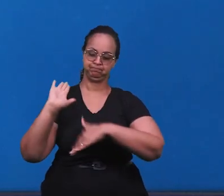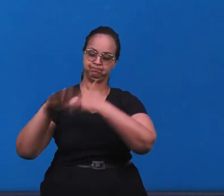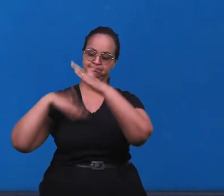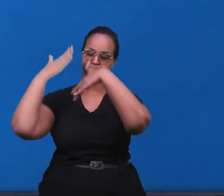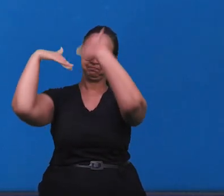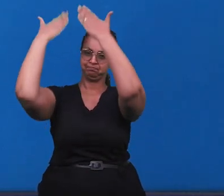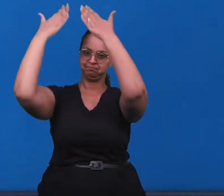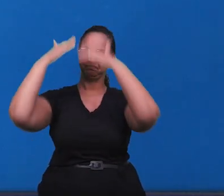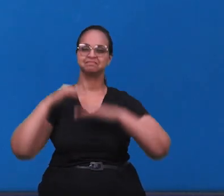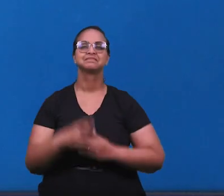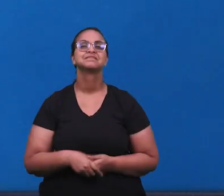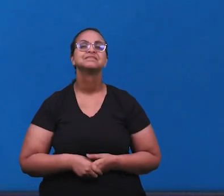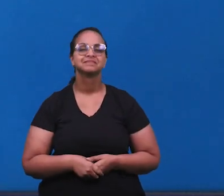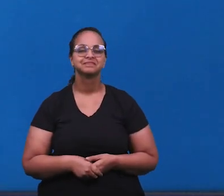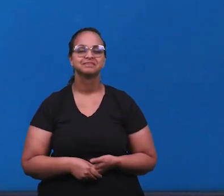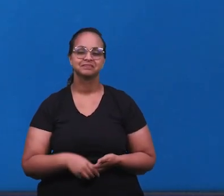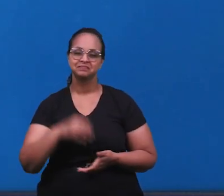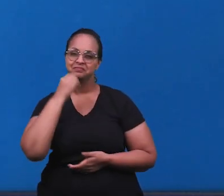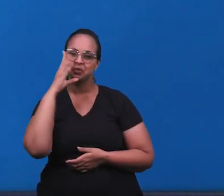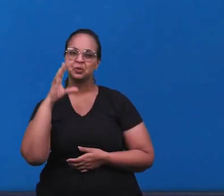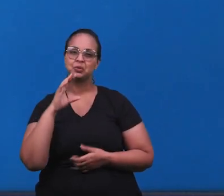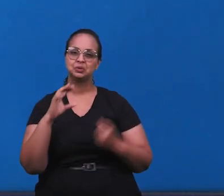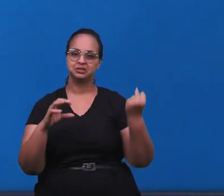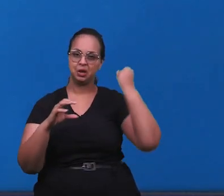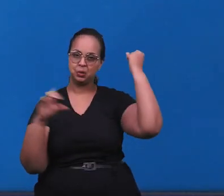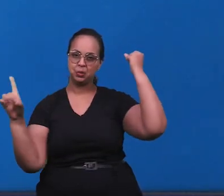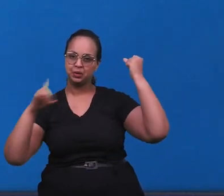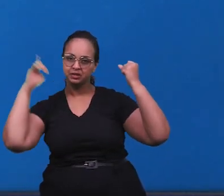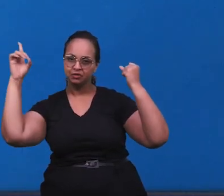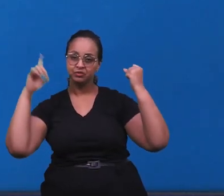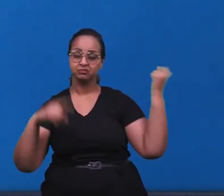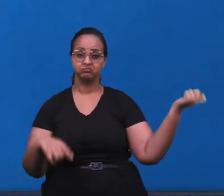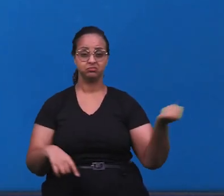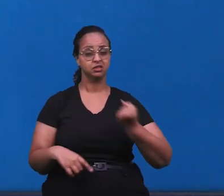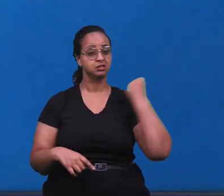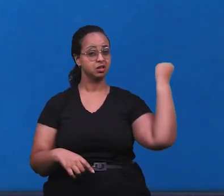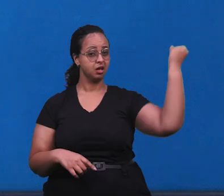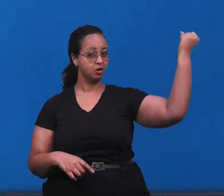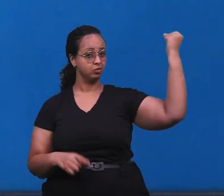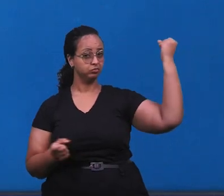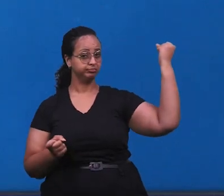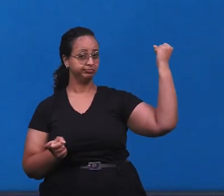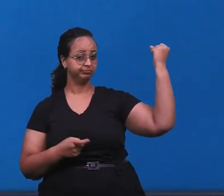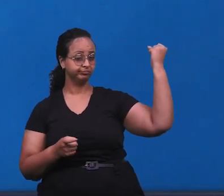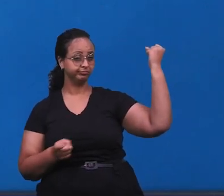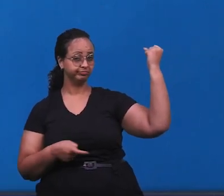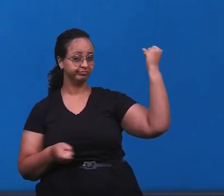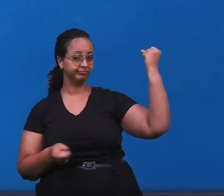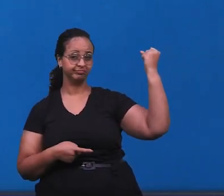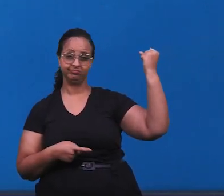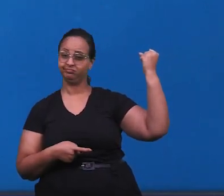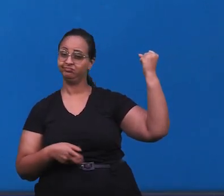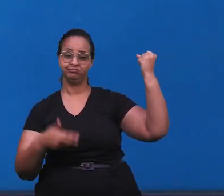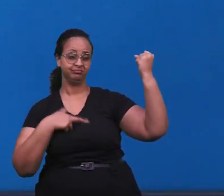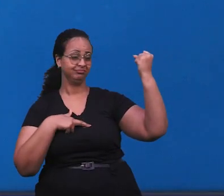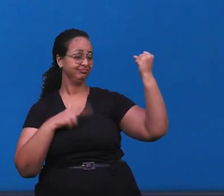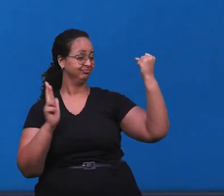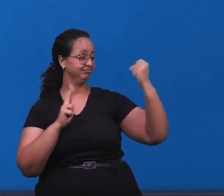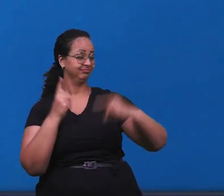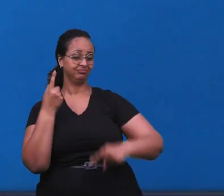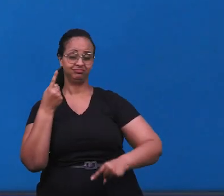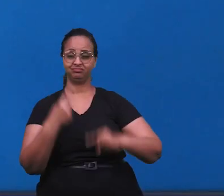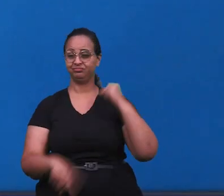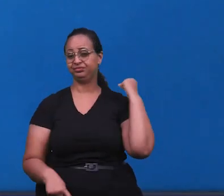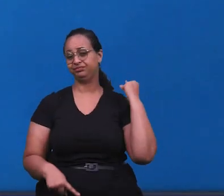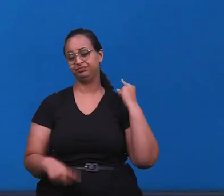sua comparação sobre a obra de Saul e a obra de Davi. Então, a obra de Saul representando o que é um cristianismo infiel,